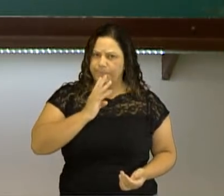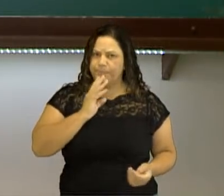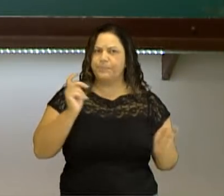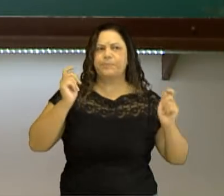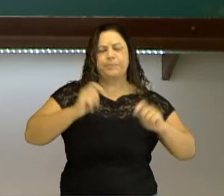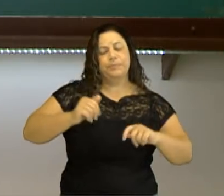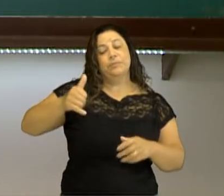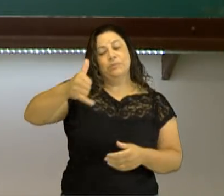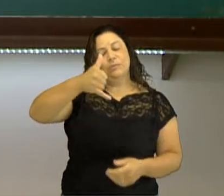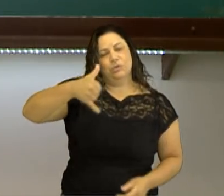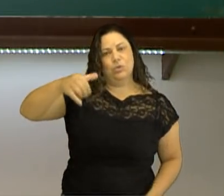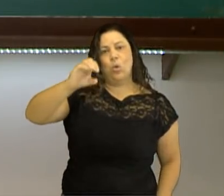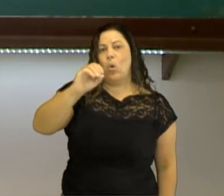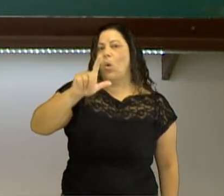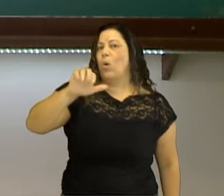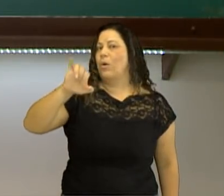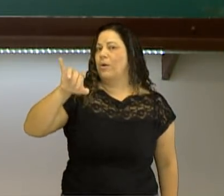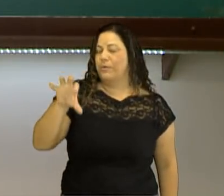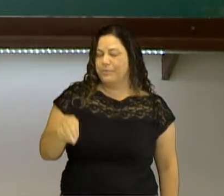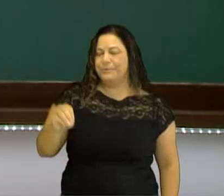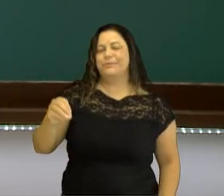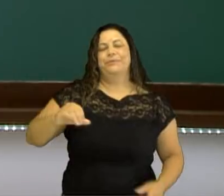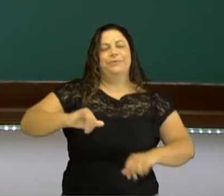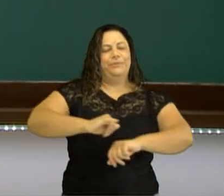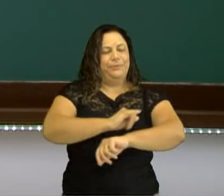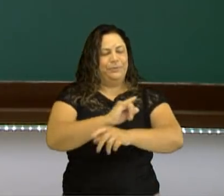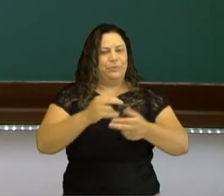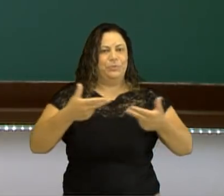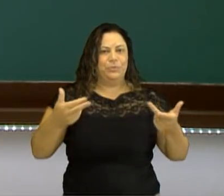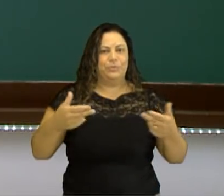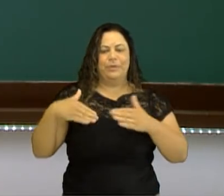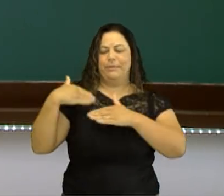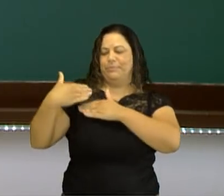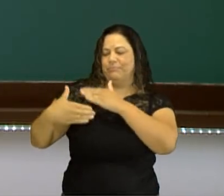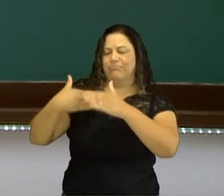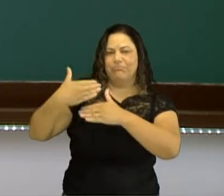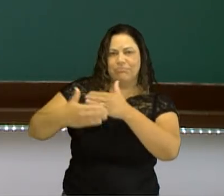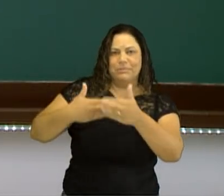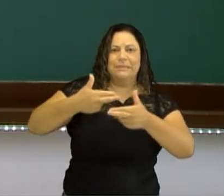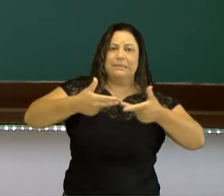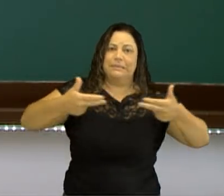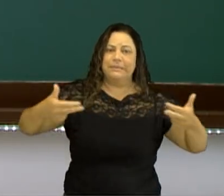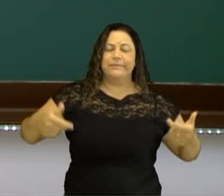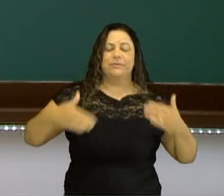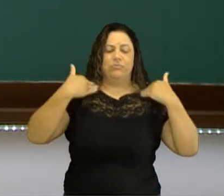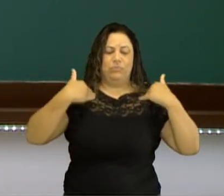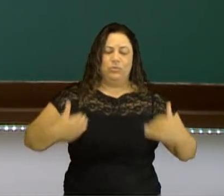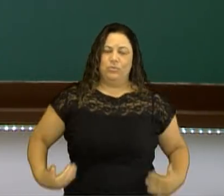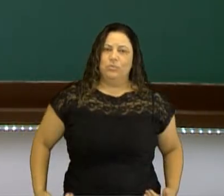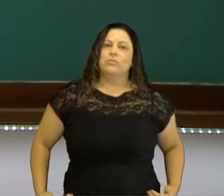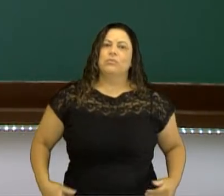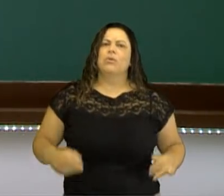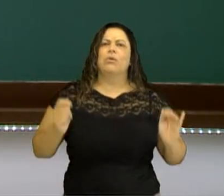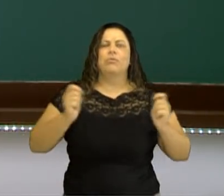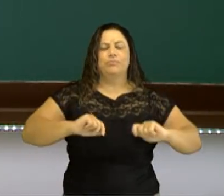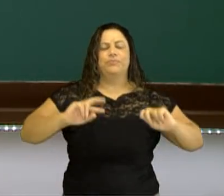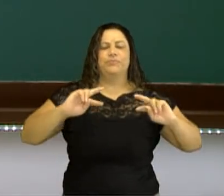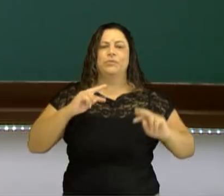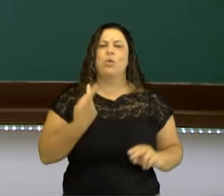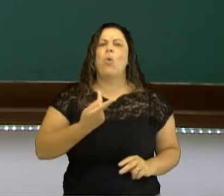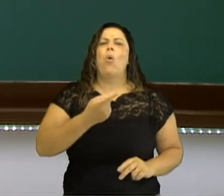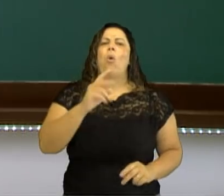óleos e gorduras, fazem parte de diversos processos importantes para o nosso organismo, produção de